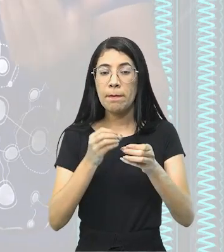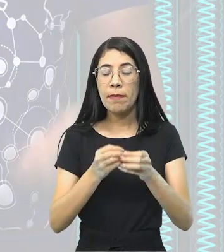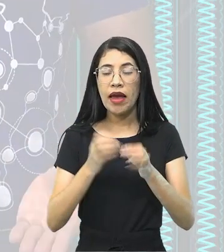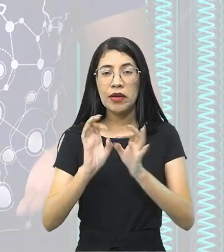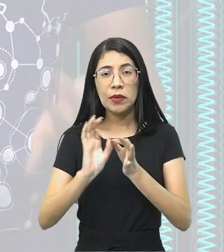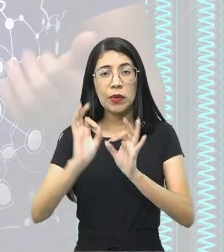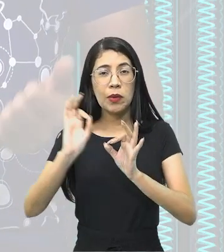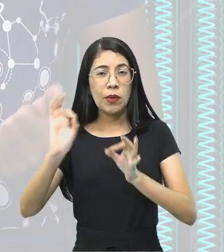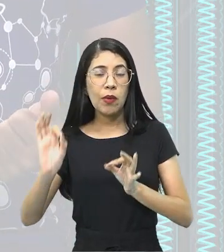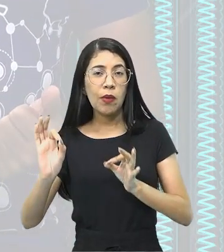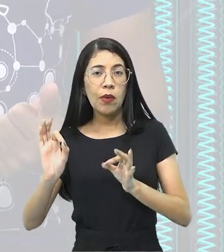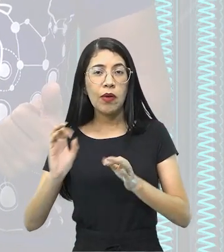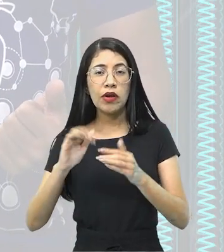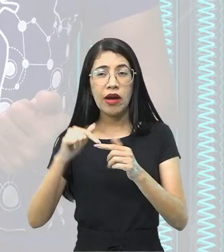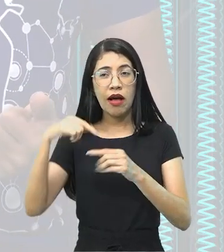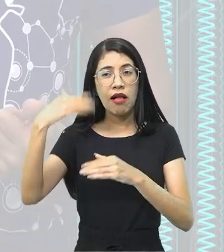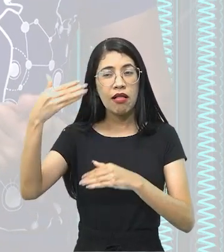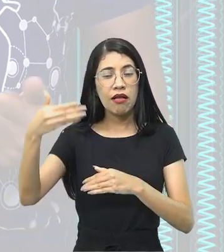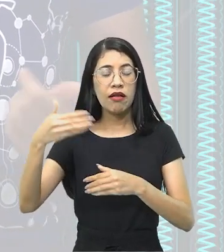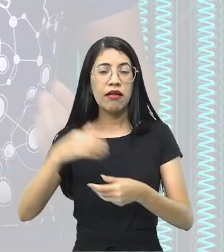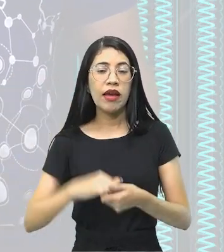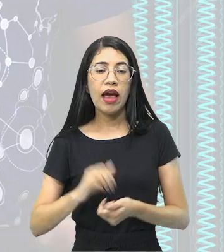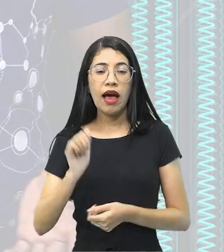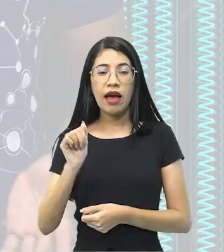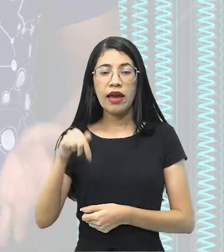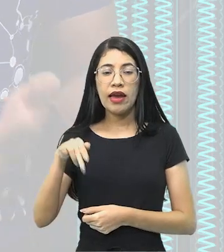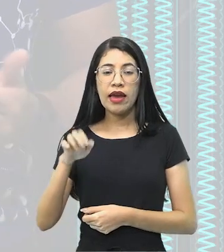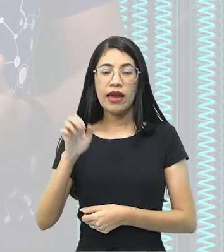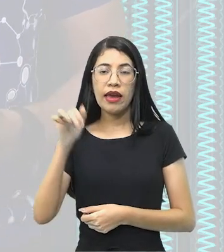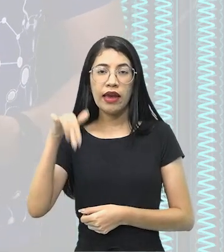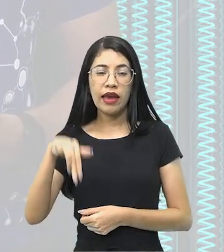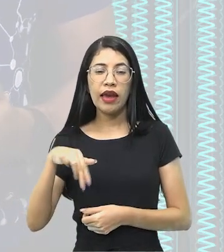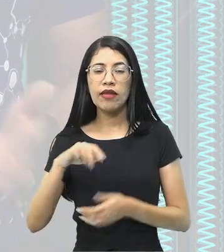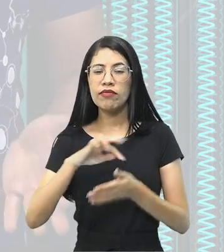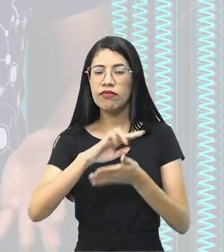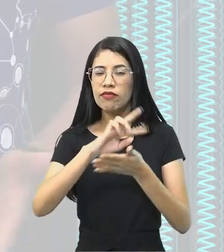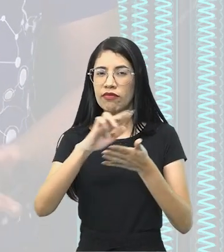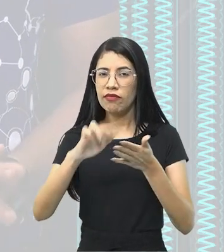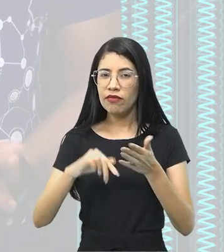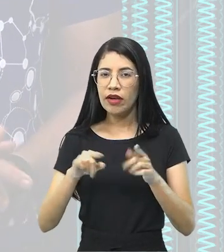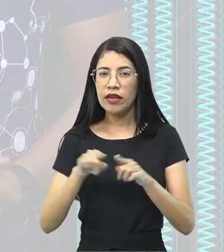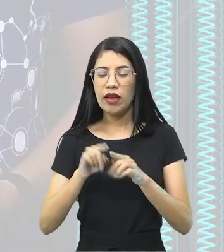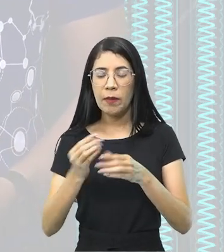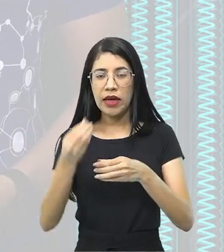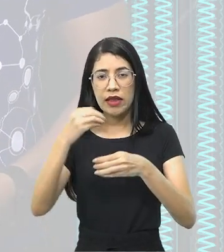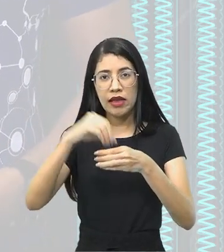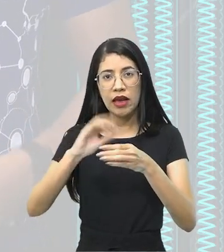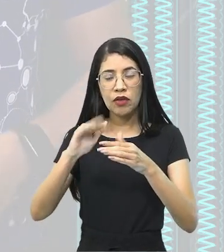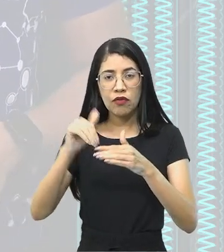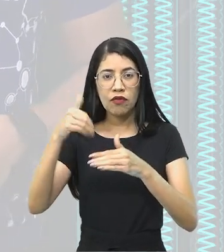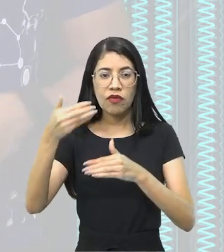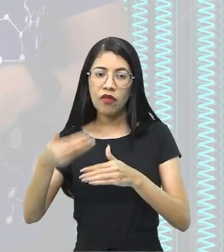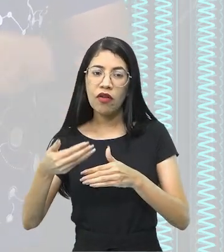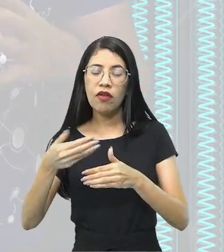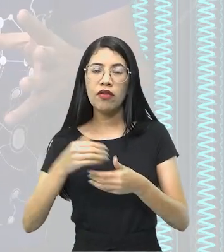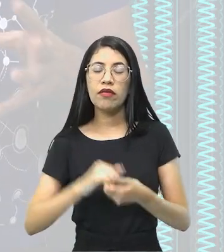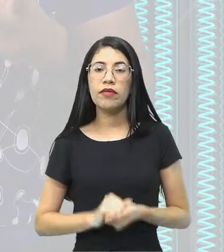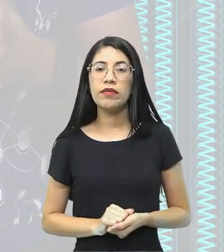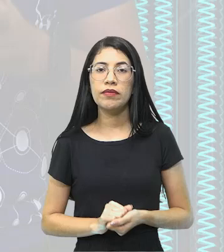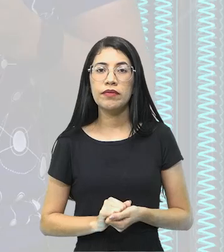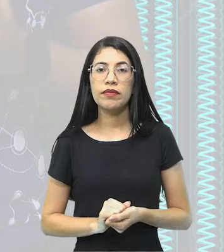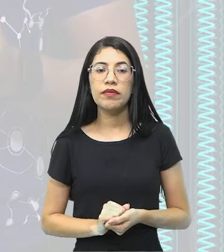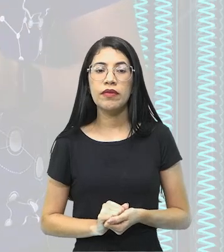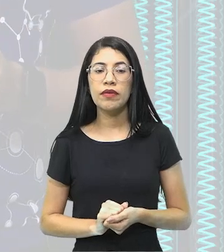longe, distante, além, quem, adiante, atrás, fora e dentro, né?